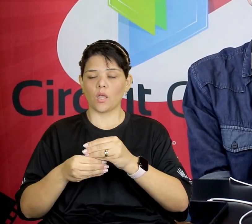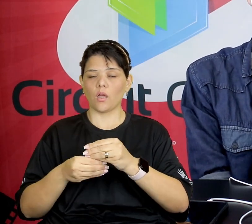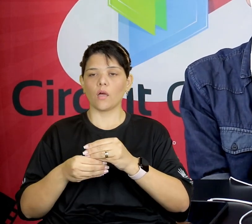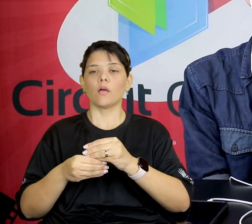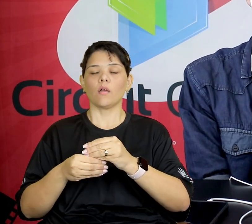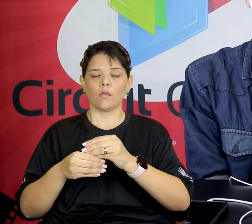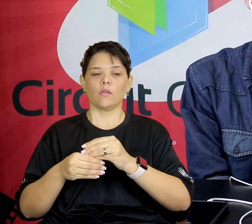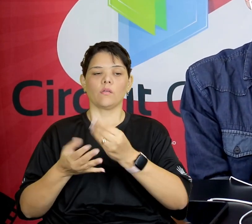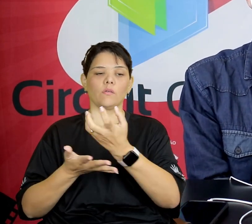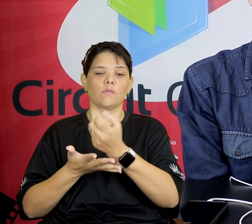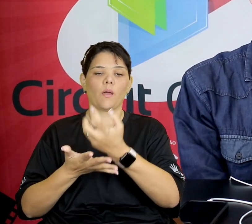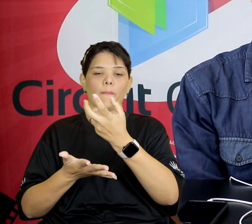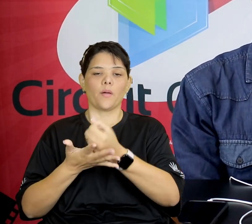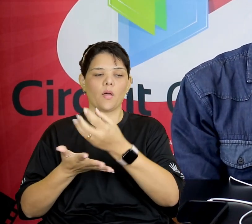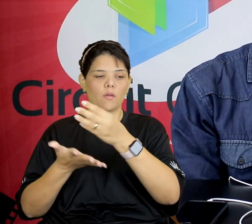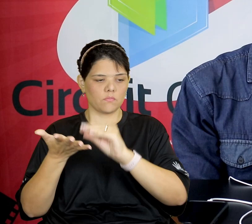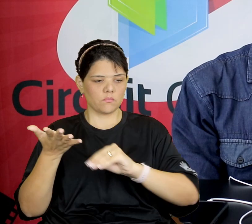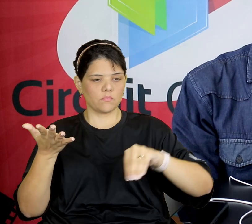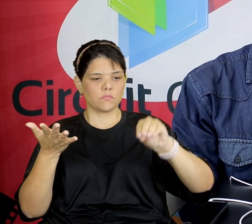1080 que você trabalhou.